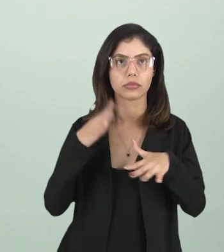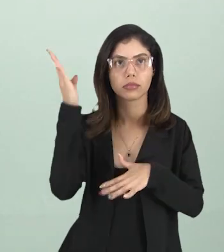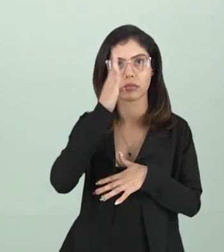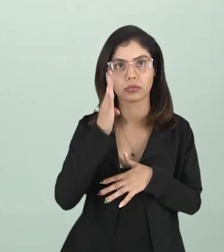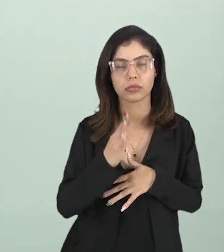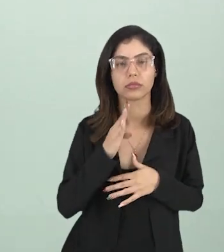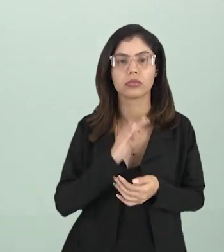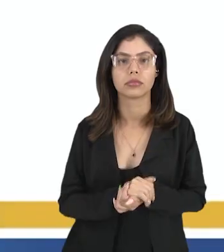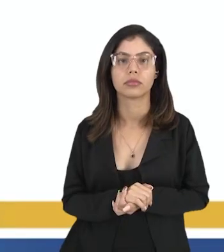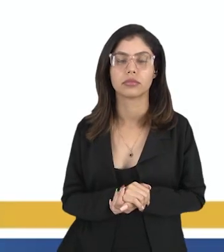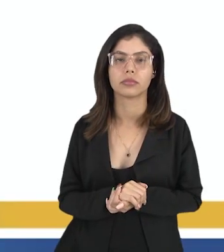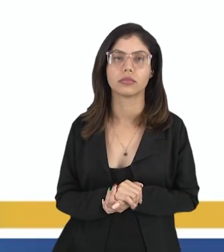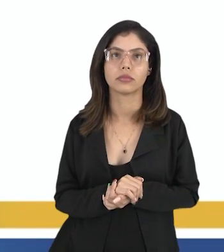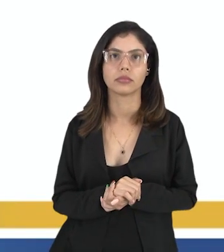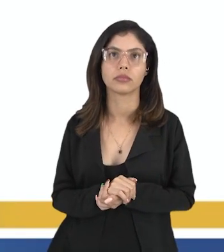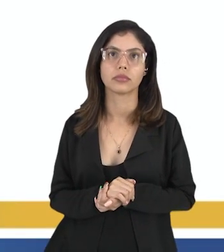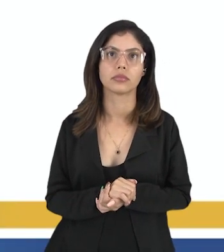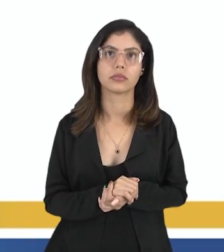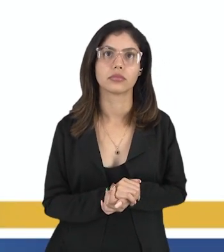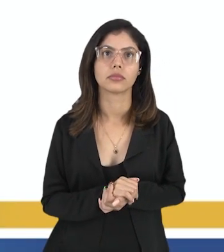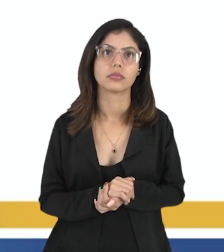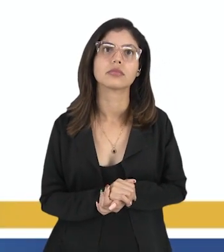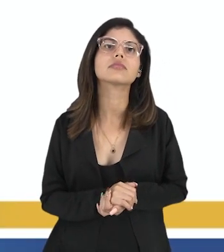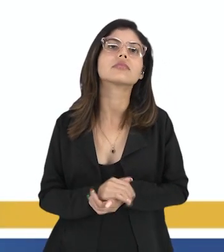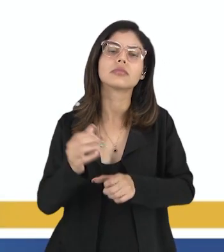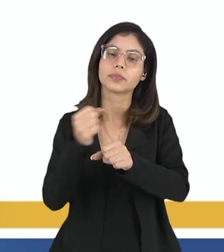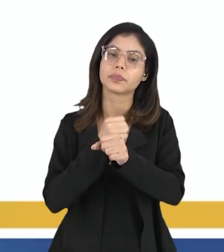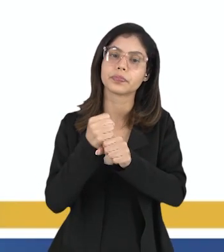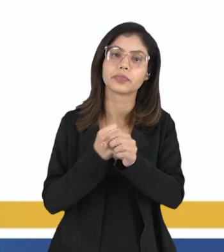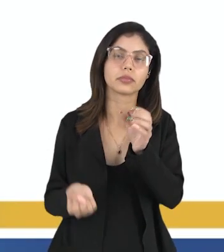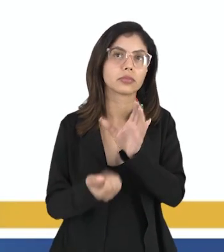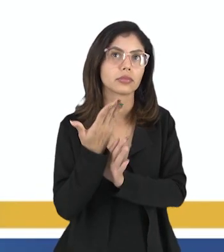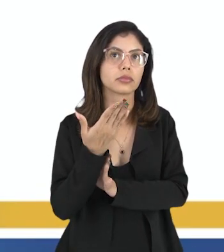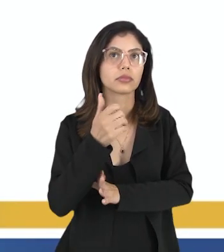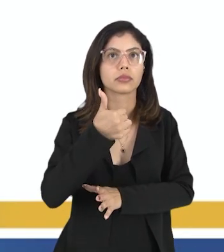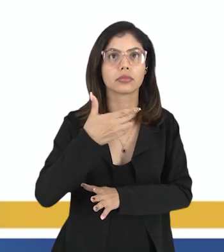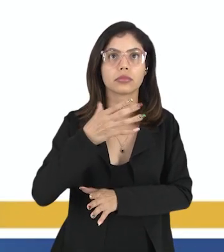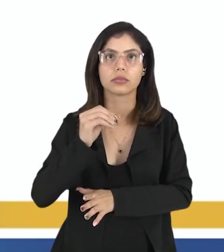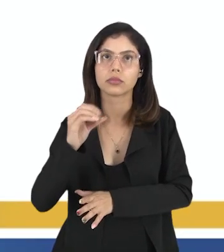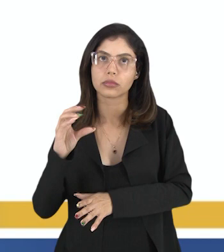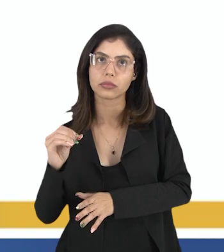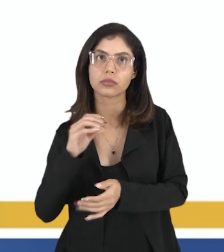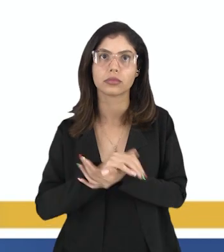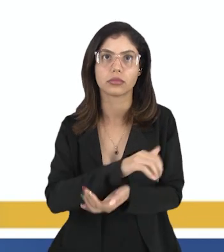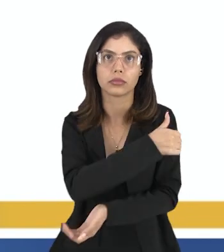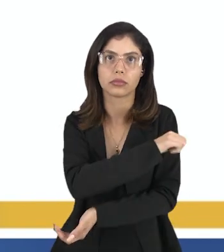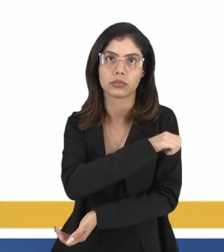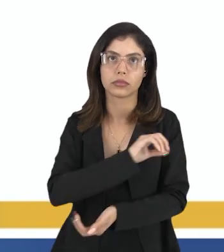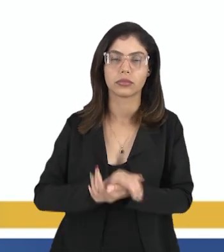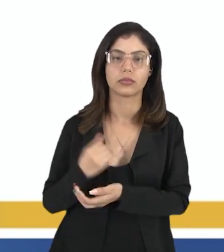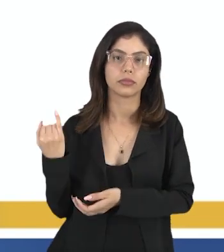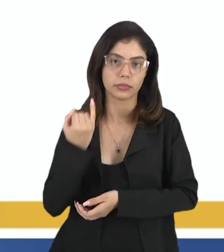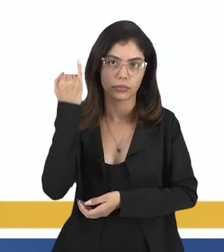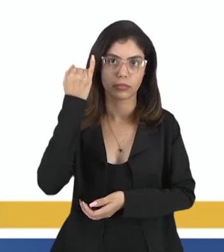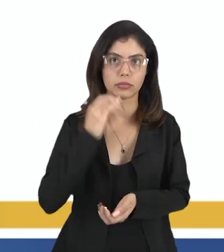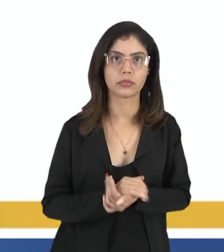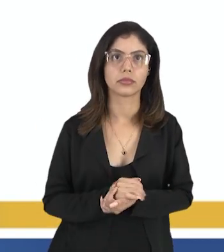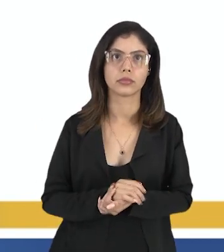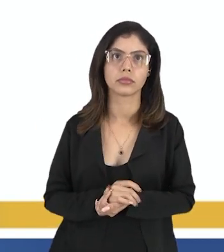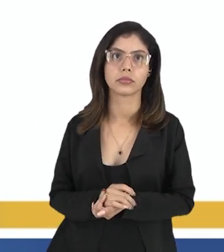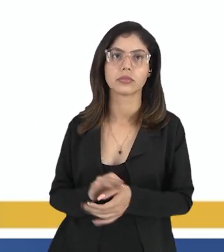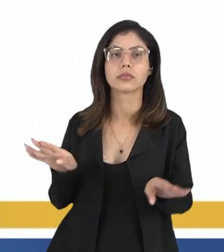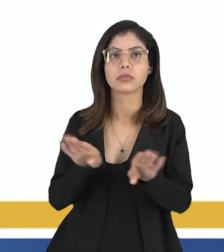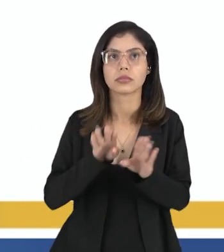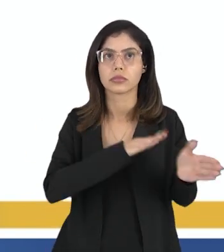brasileiro. No Brasil, as cotas surgiram no ano de 2000, sendo a Universidade Estadual do Rio de Janeiro a pioneira, né? E as cotas,